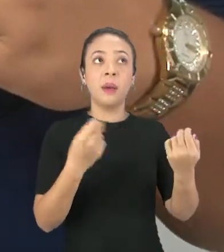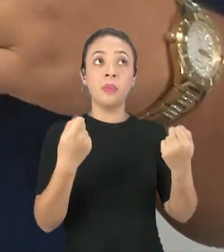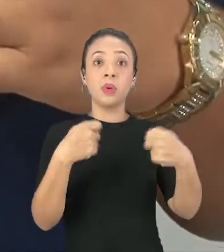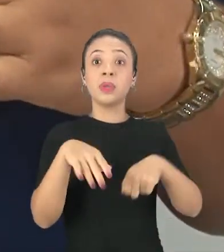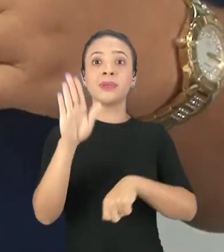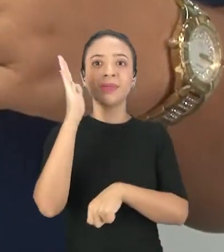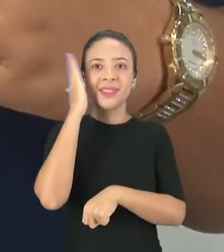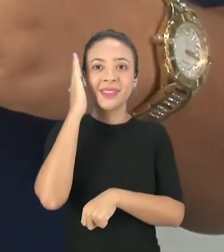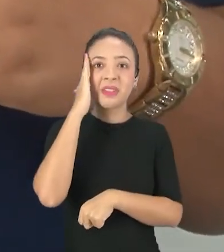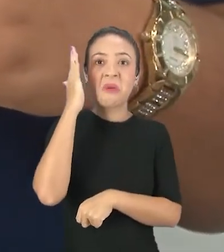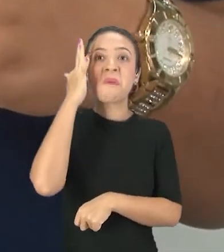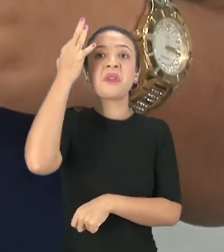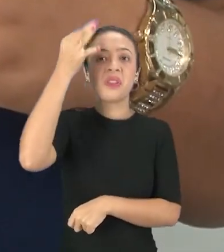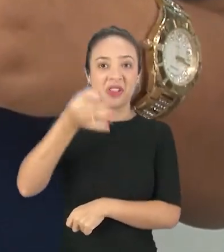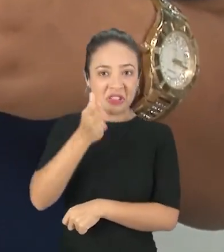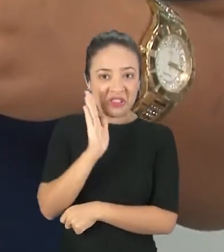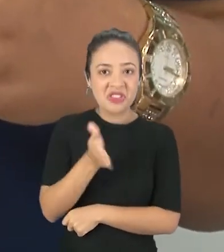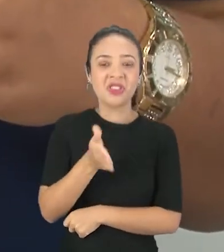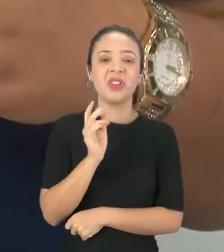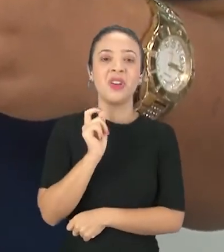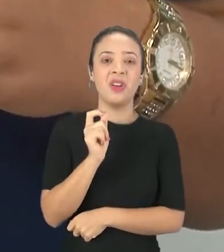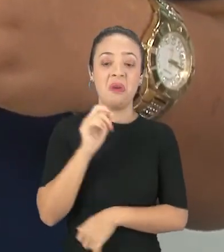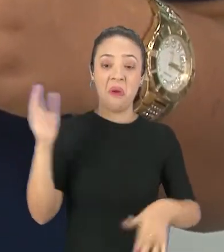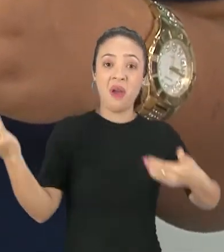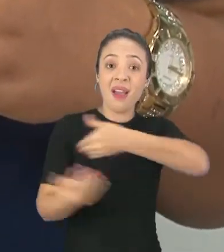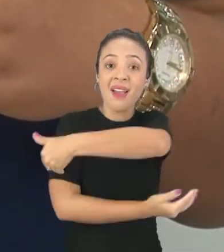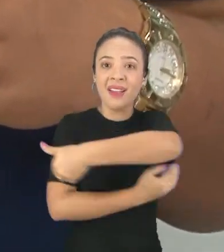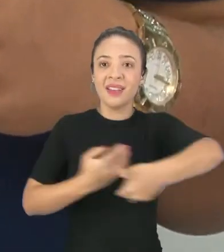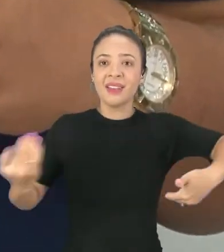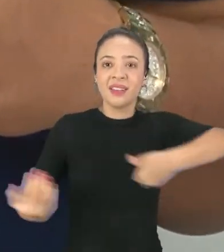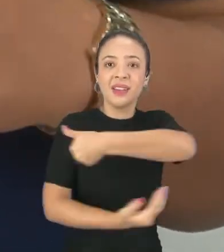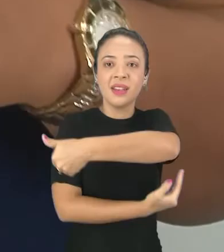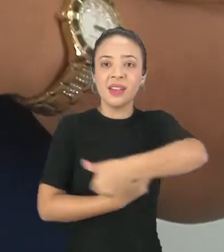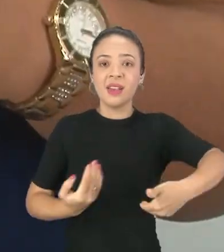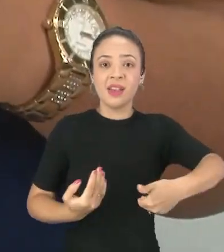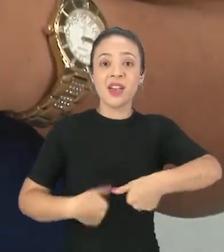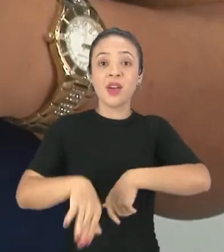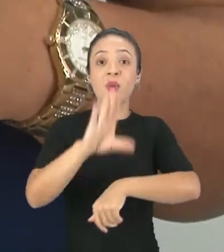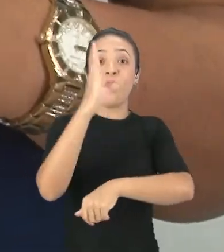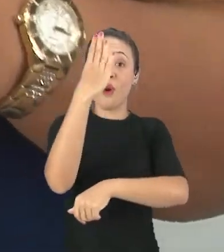sei exatamente, fazendo uma relação